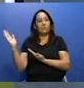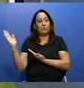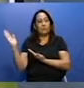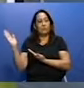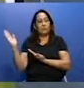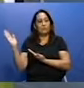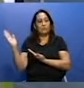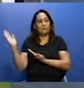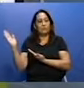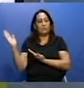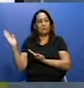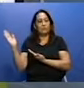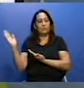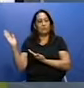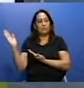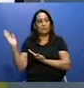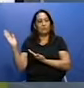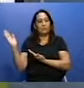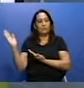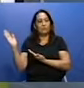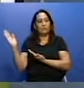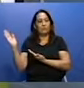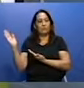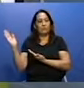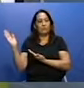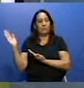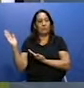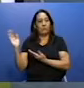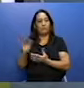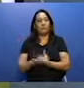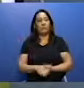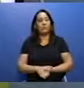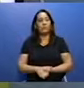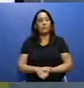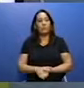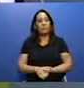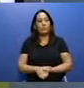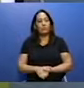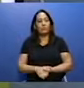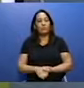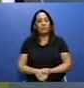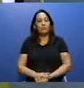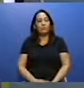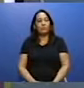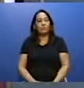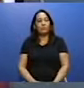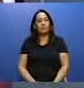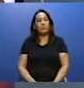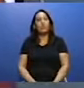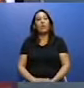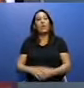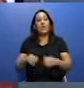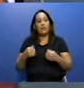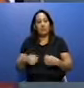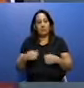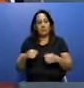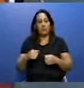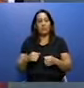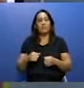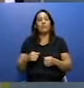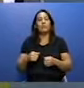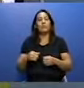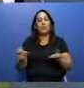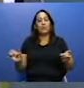lá e contorna o motivo da sequência. Tá bom? A gente tem que sair da aula de